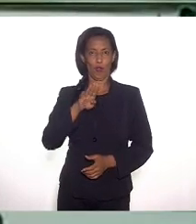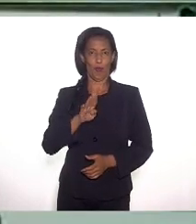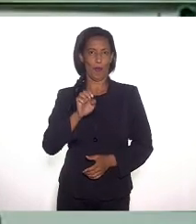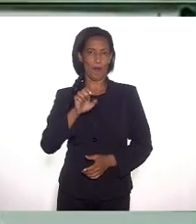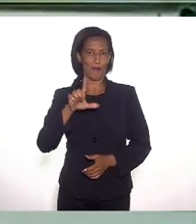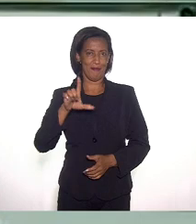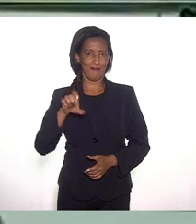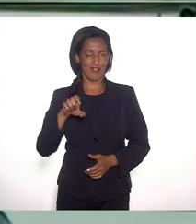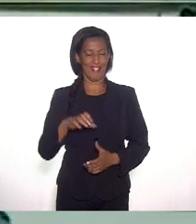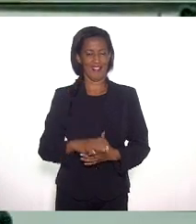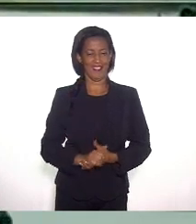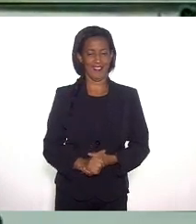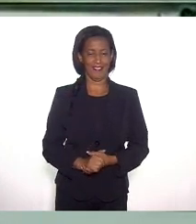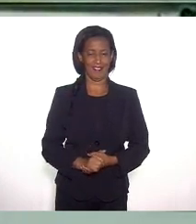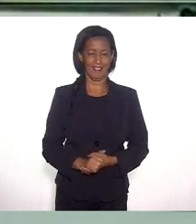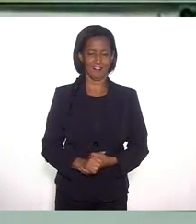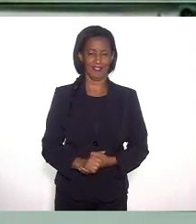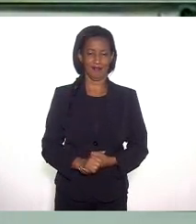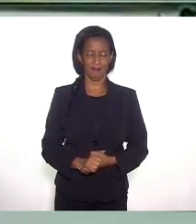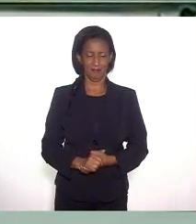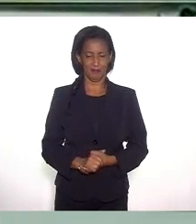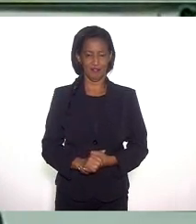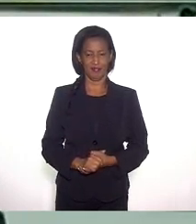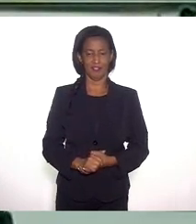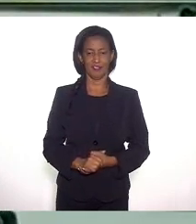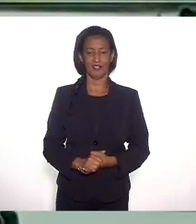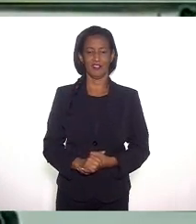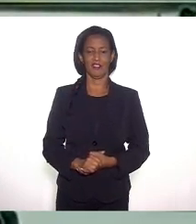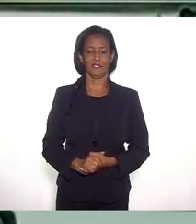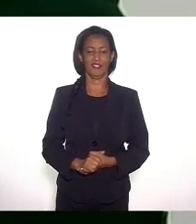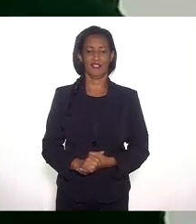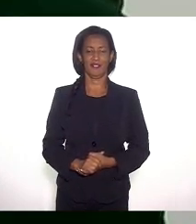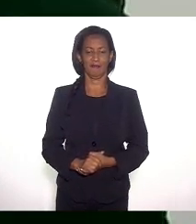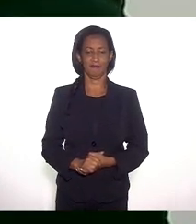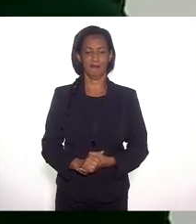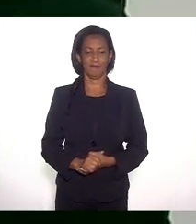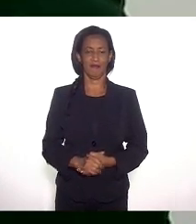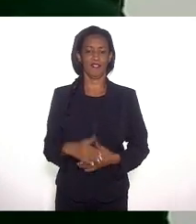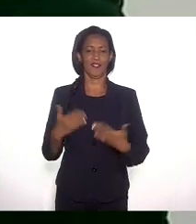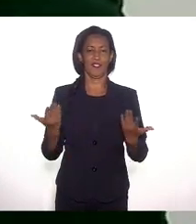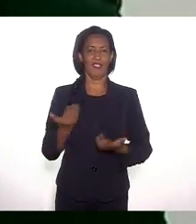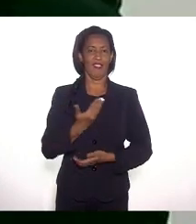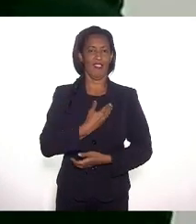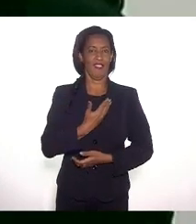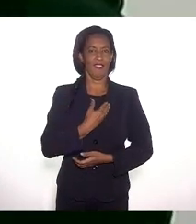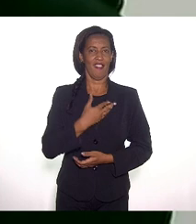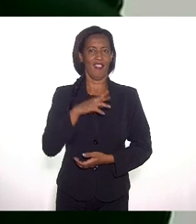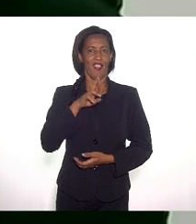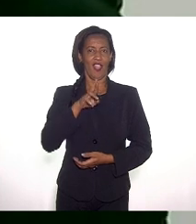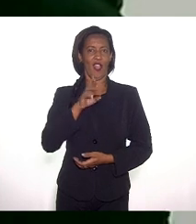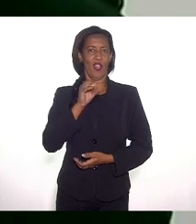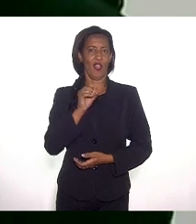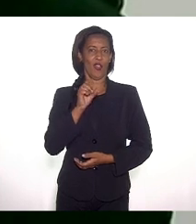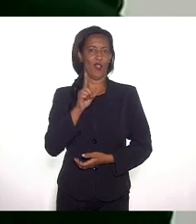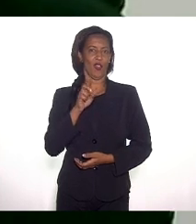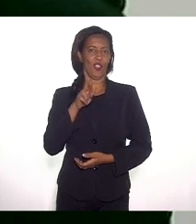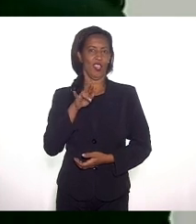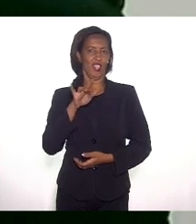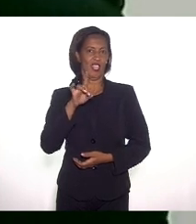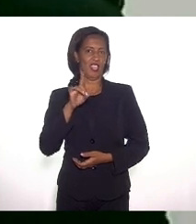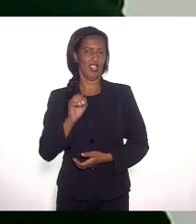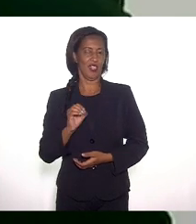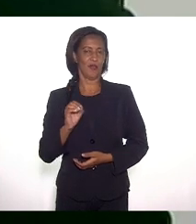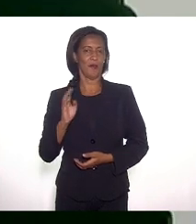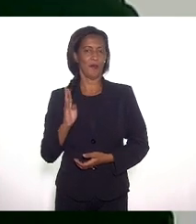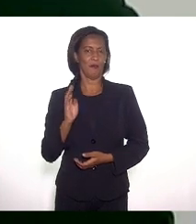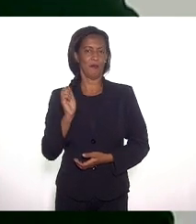É isso Rodrigo Bacelar, dublê, nosso querido amigo deputado Rodrigo Bacelar, que hoje é secretário de